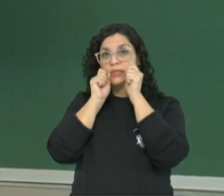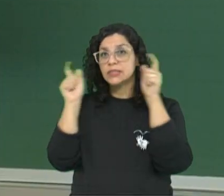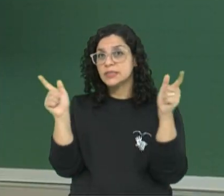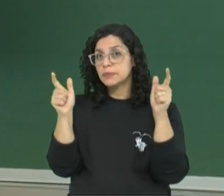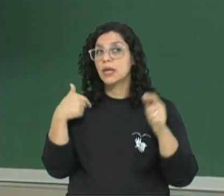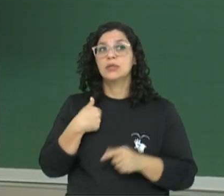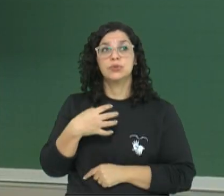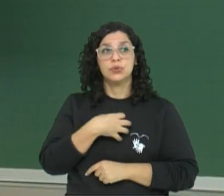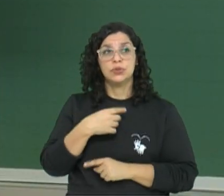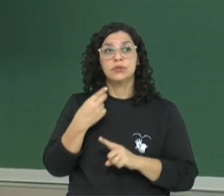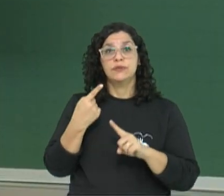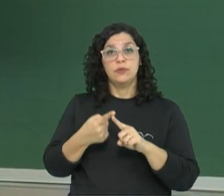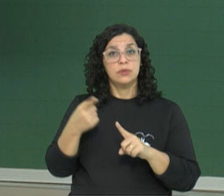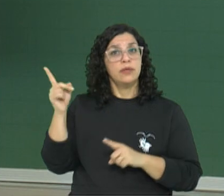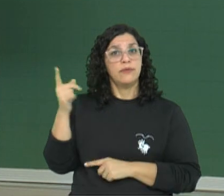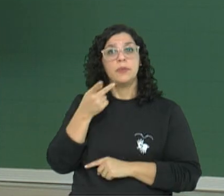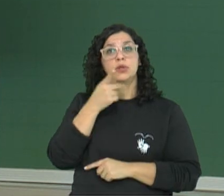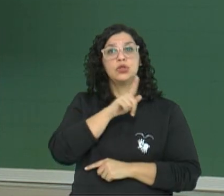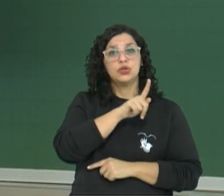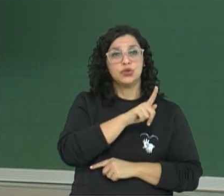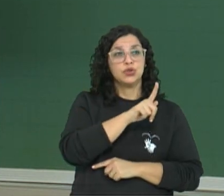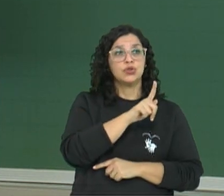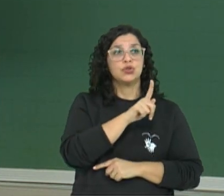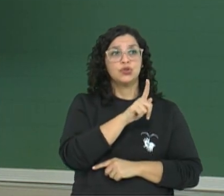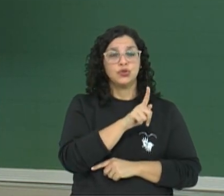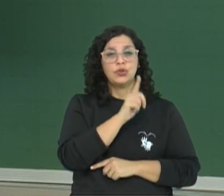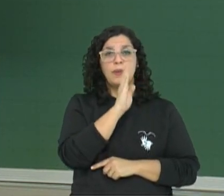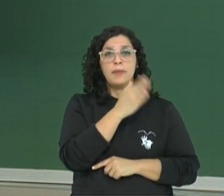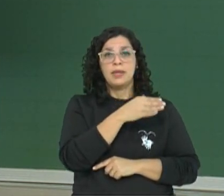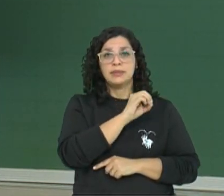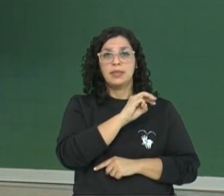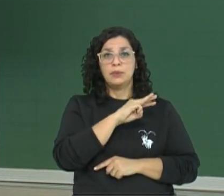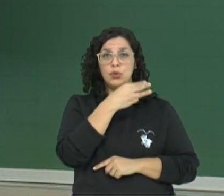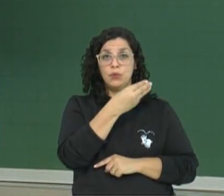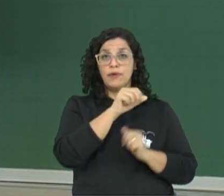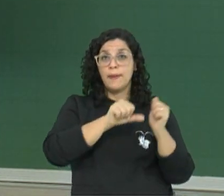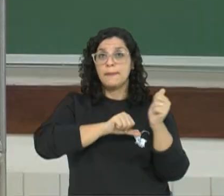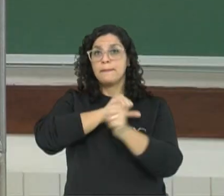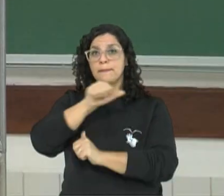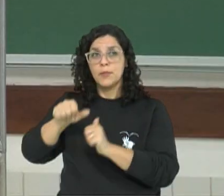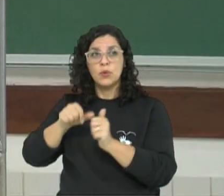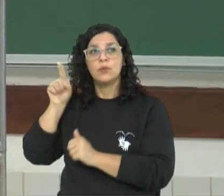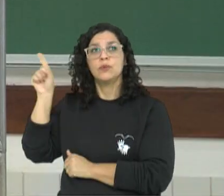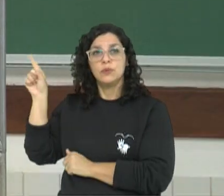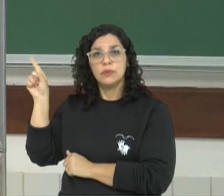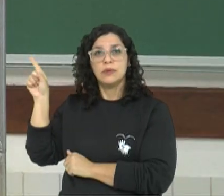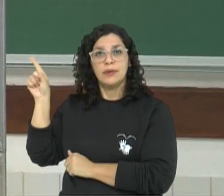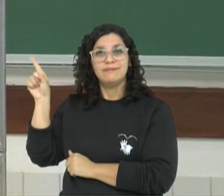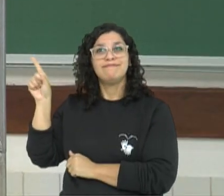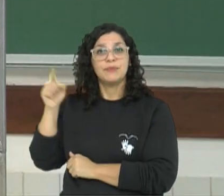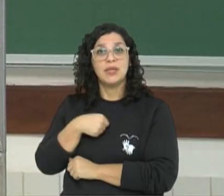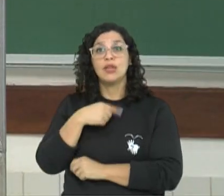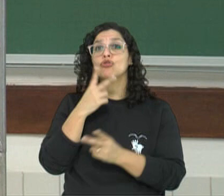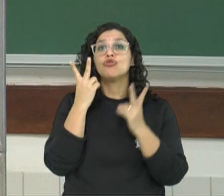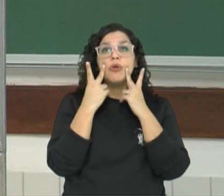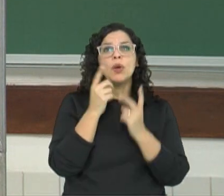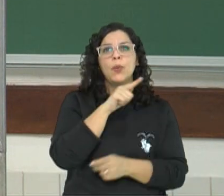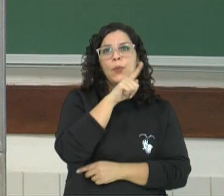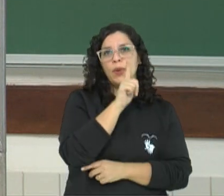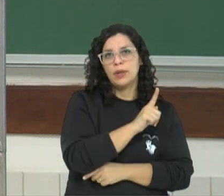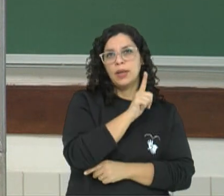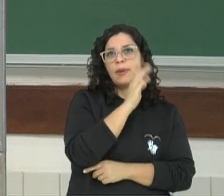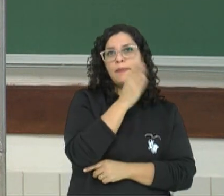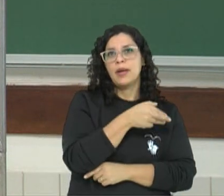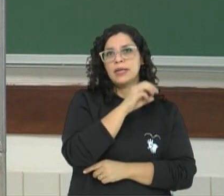das unidades, certo? Nós falamos aqui que a densidade de massa específica normalmente vem em gramas por centímetro cúbico, mas em